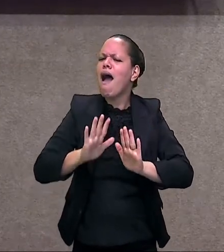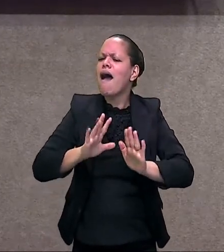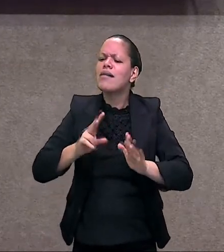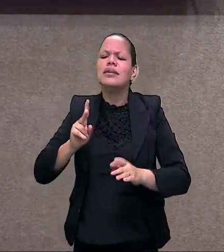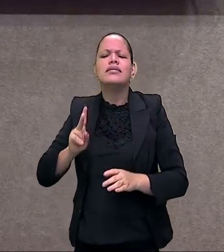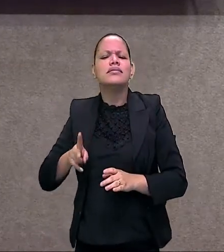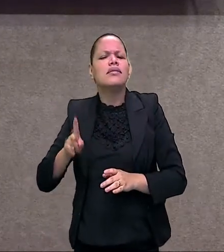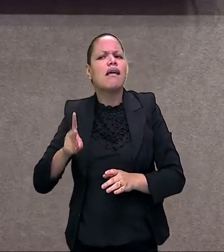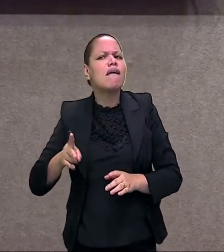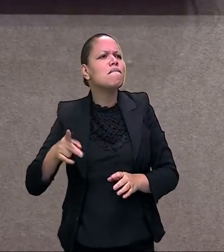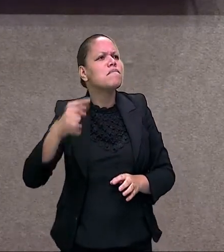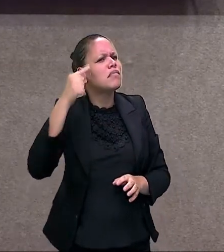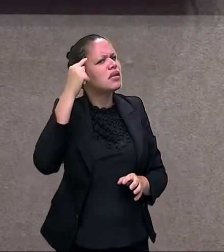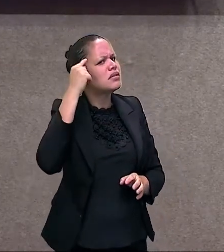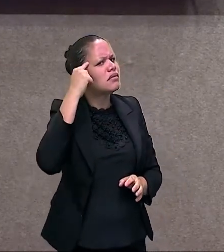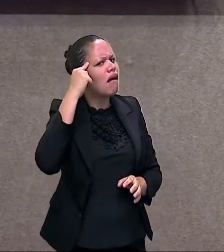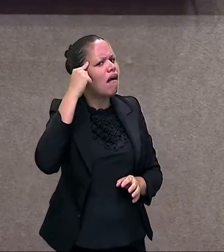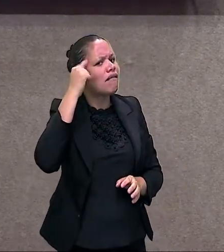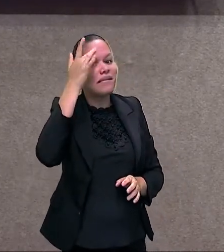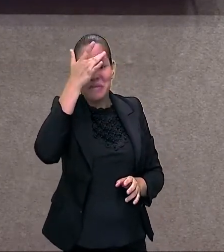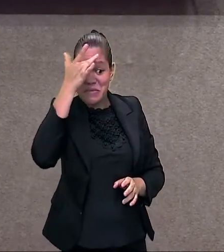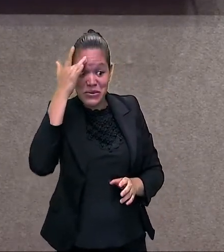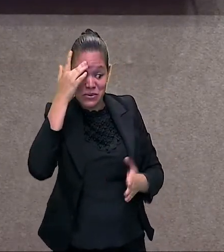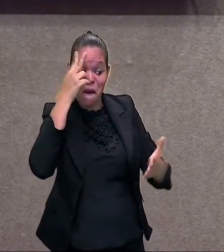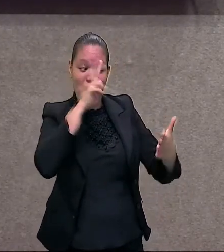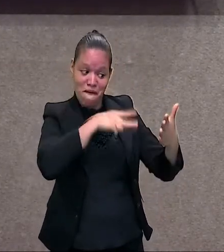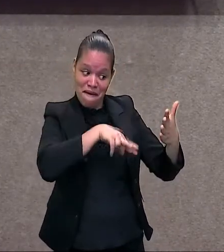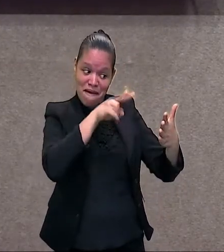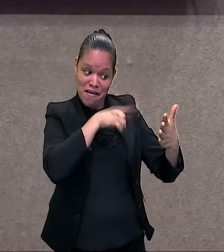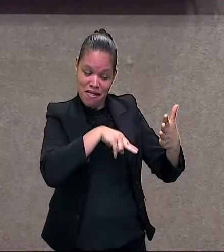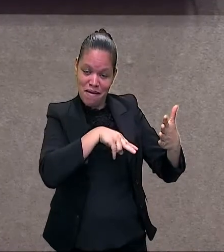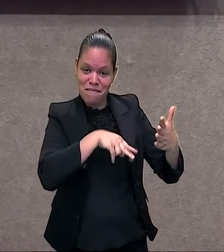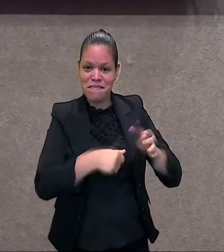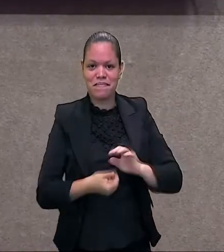que alguém vai estar lendo o seu texto, tá bom?